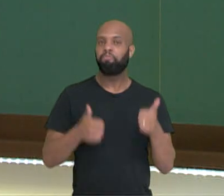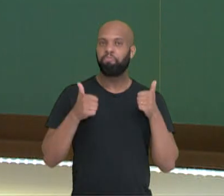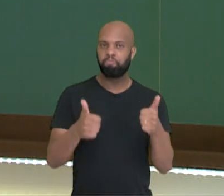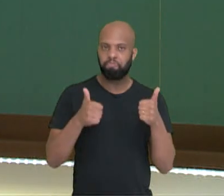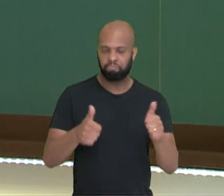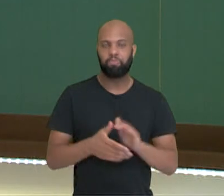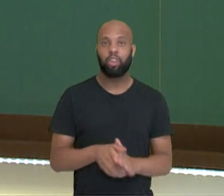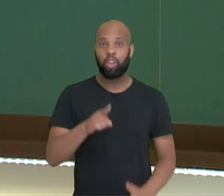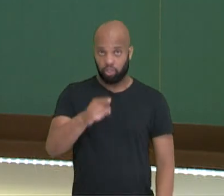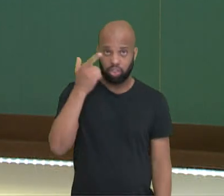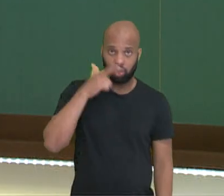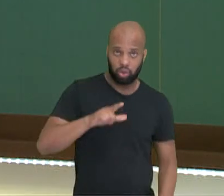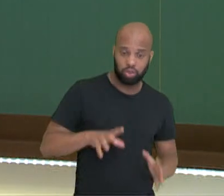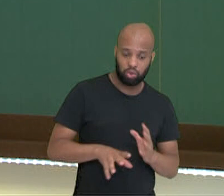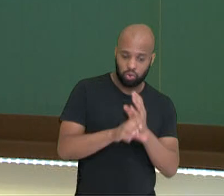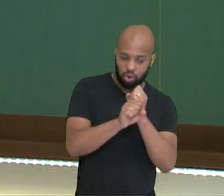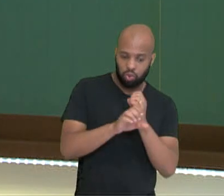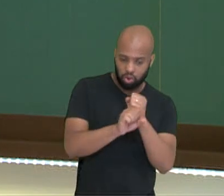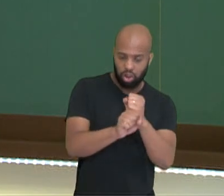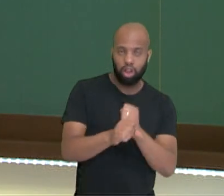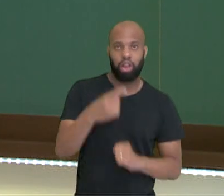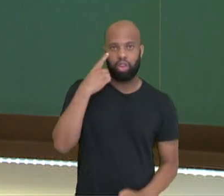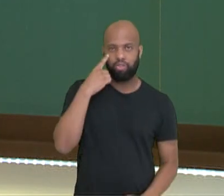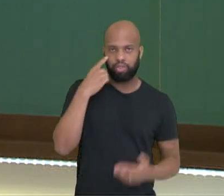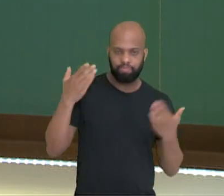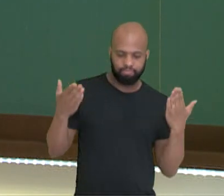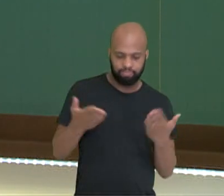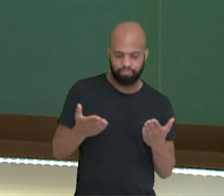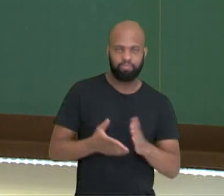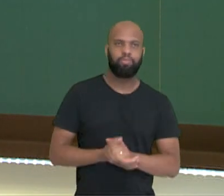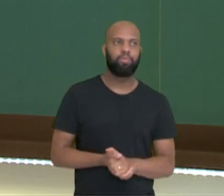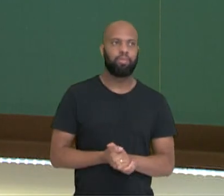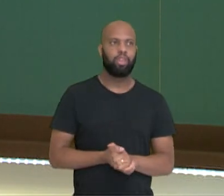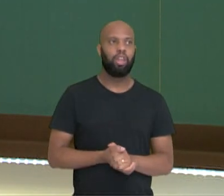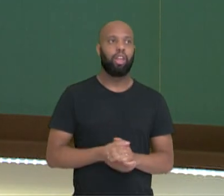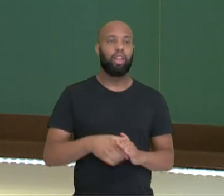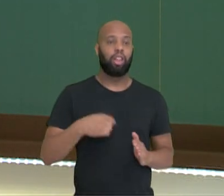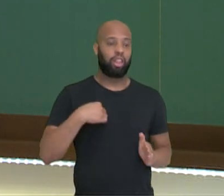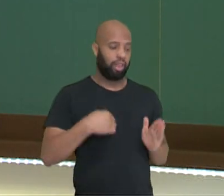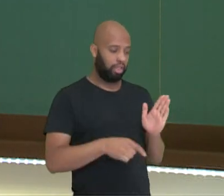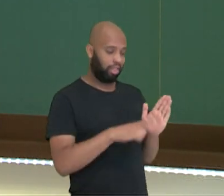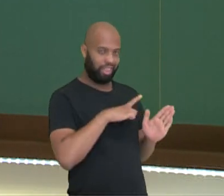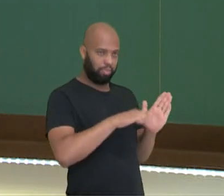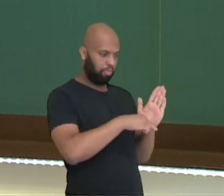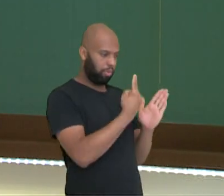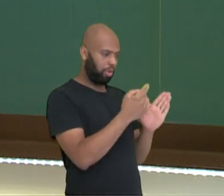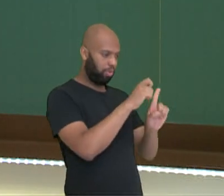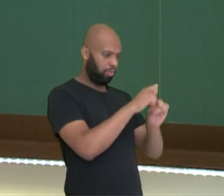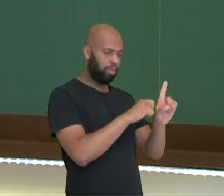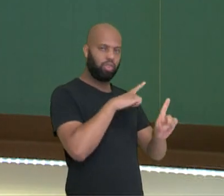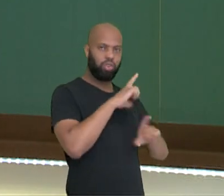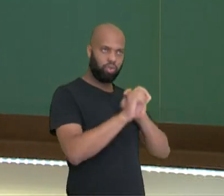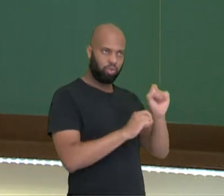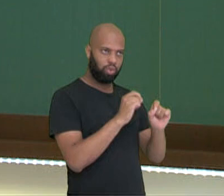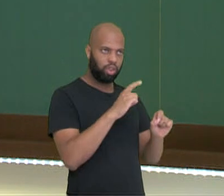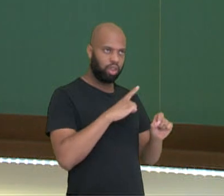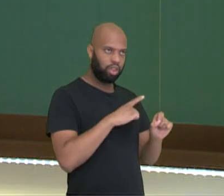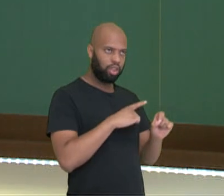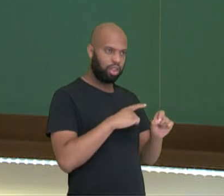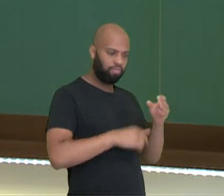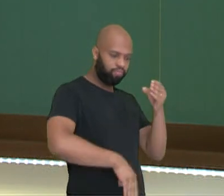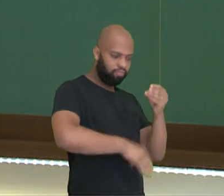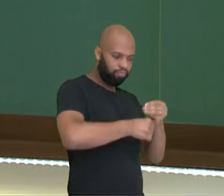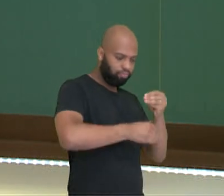Muito bem, conseguiram calcular? Vamos dar uma olhadinha aqui então? No primeiro mês, então, ele tinha o quê? Ele teve um